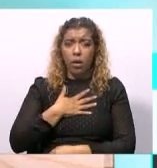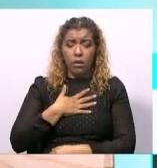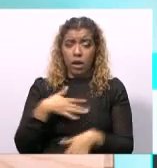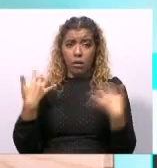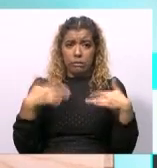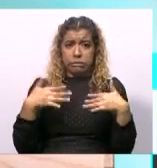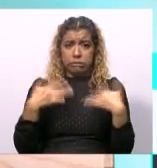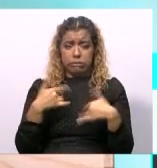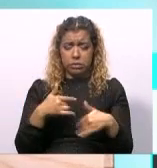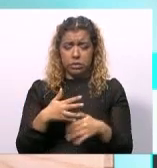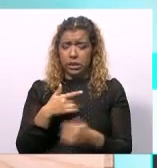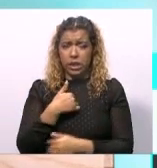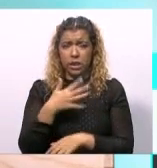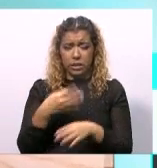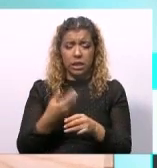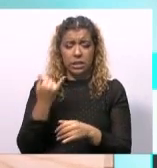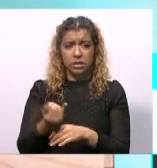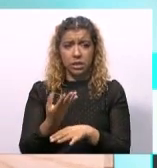depois acaba por ficar assim